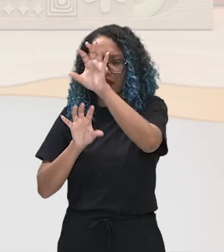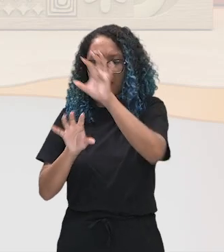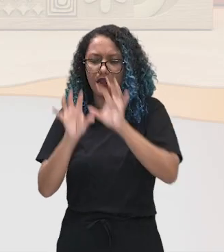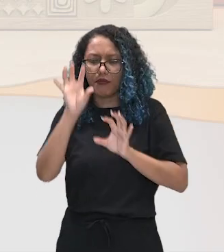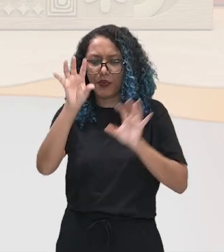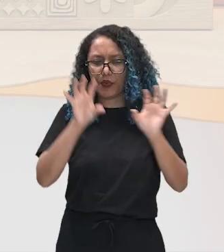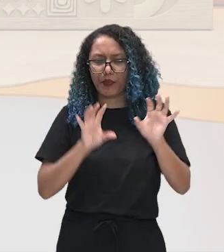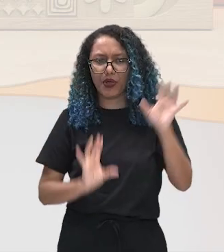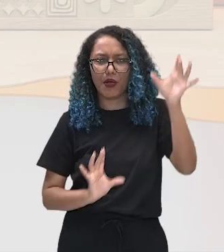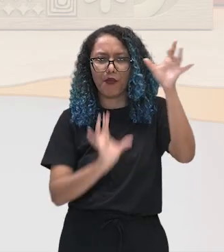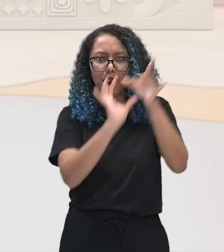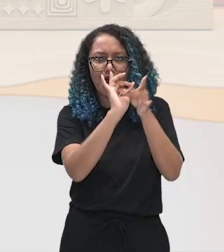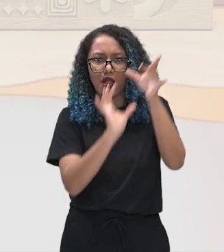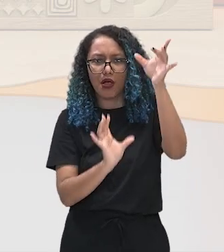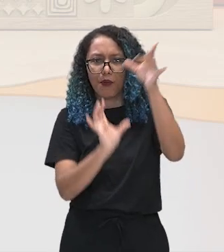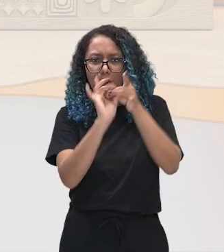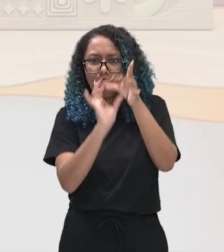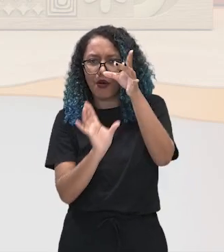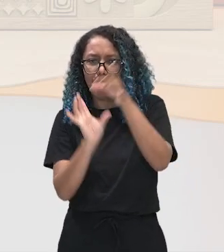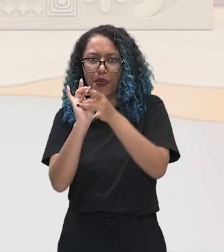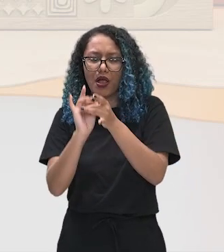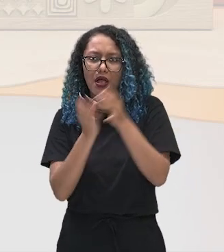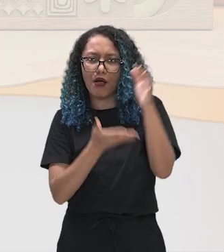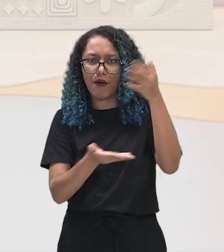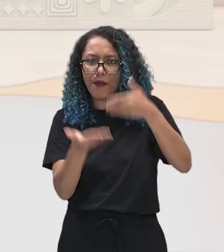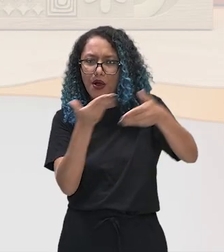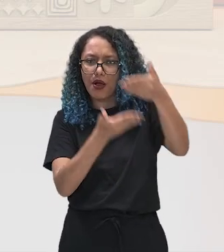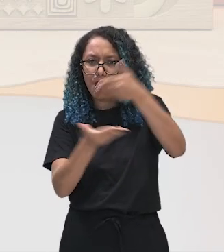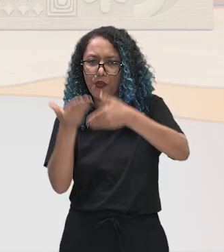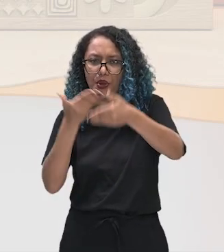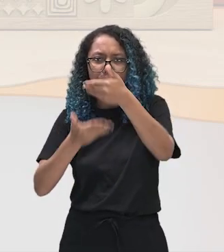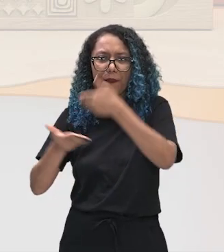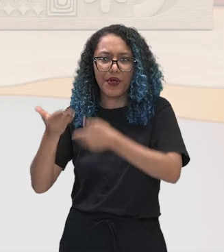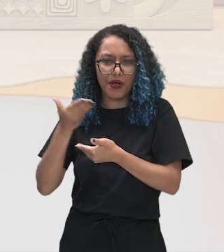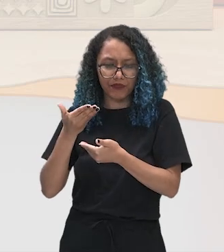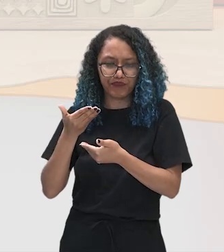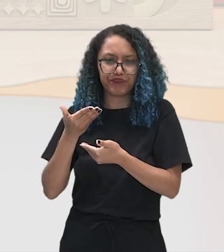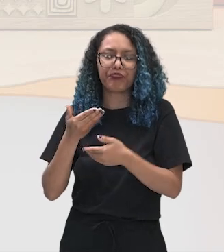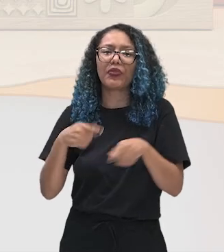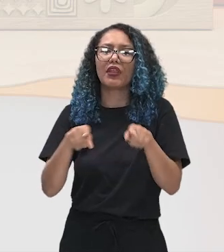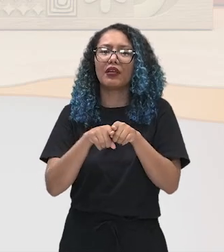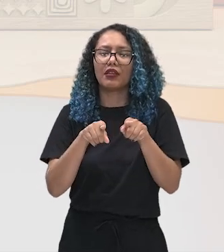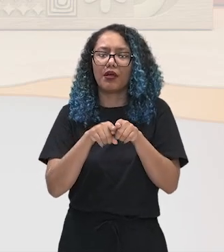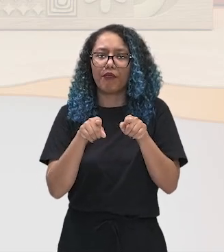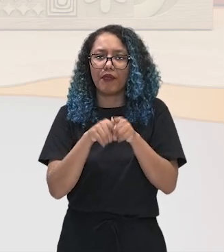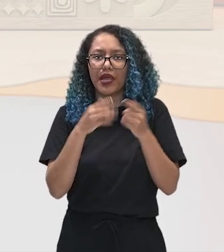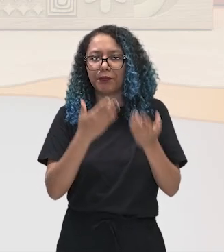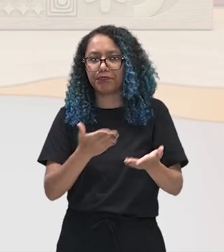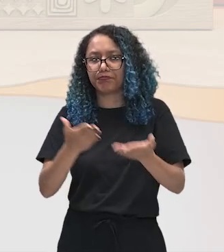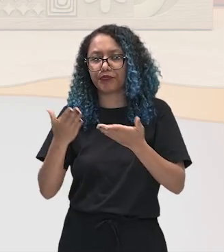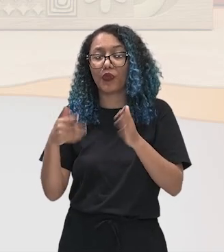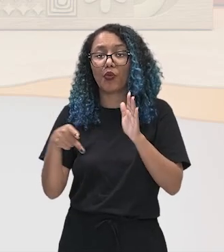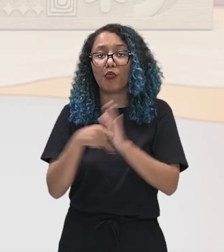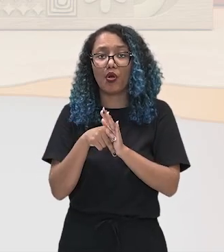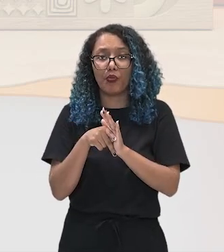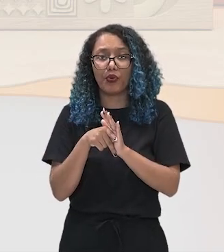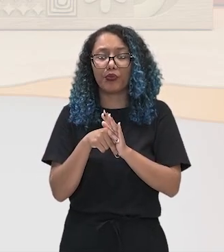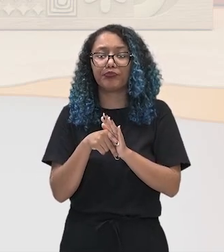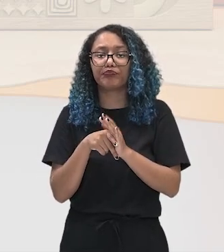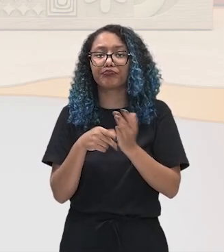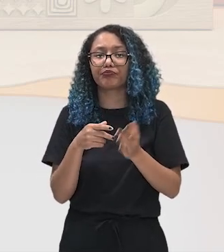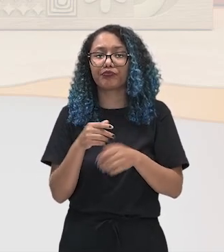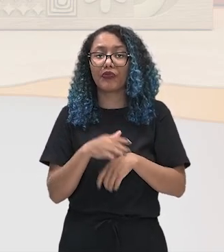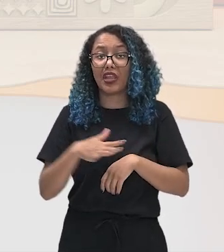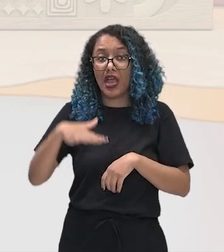né? Vamos ter também, olha só, a rota da expansão islâmica, tá? A